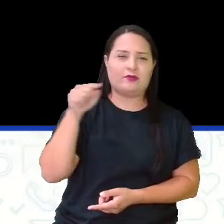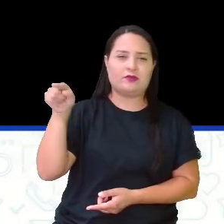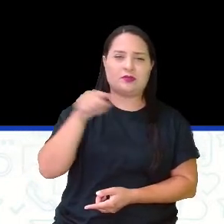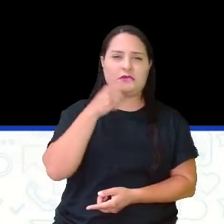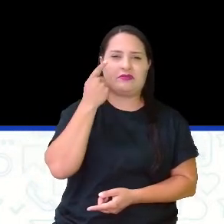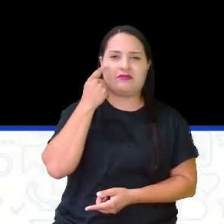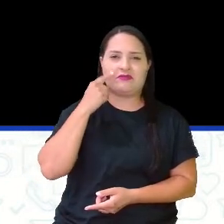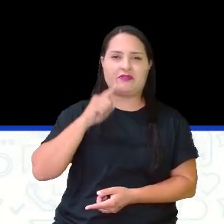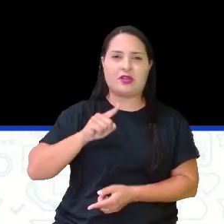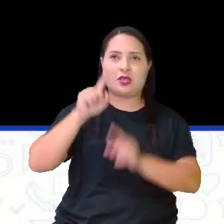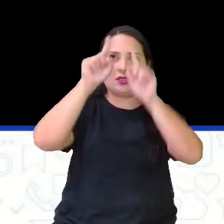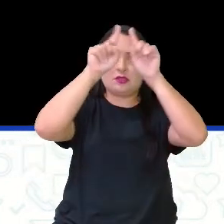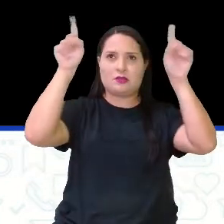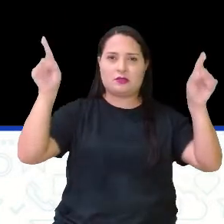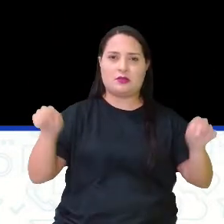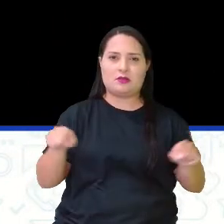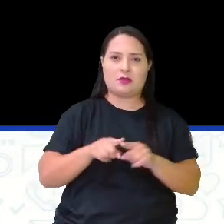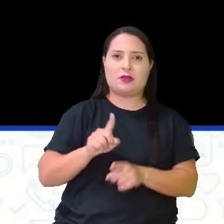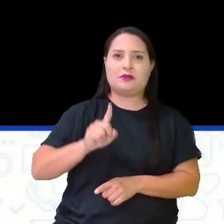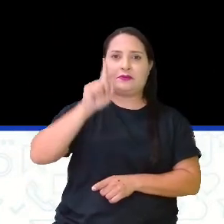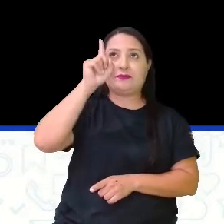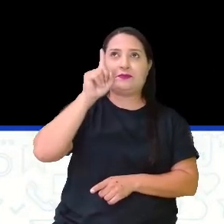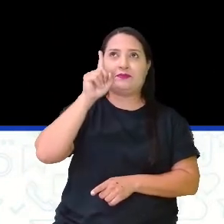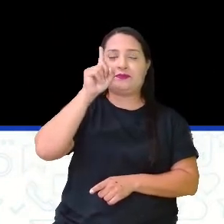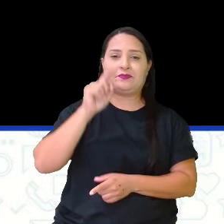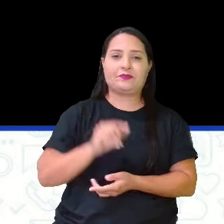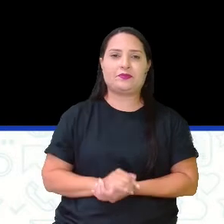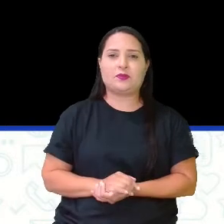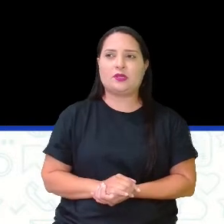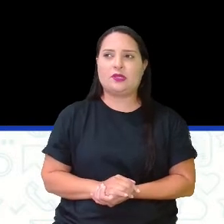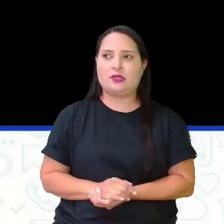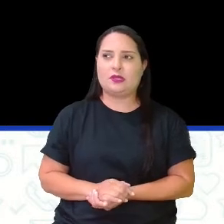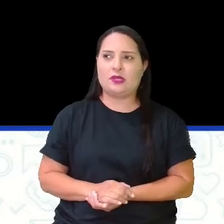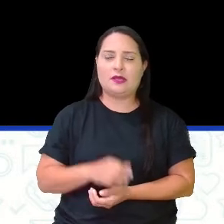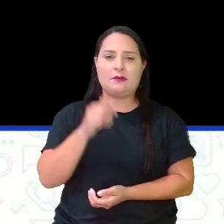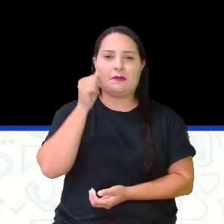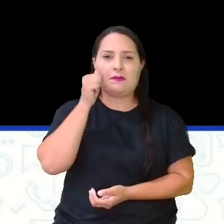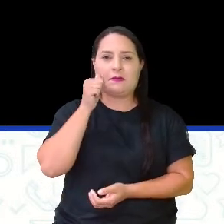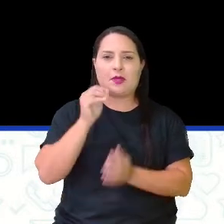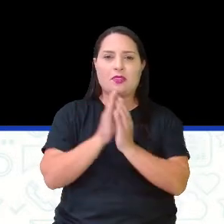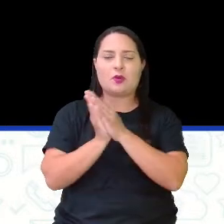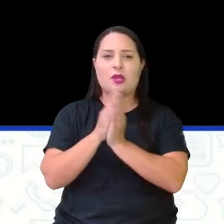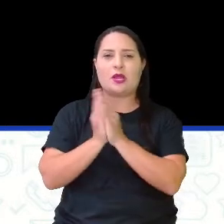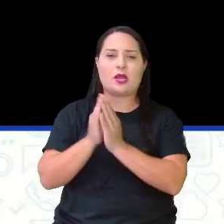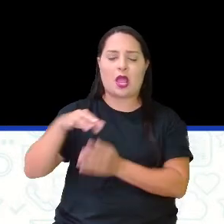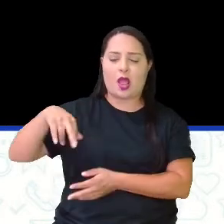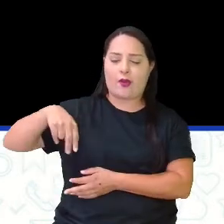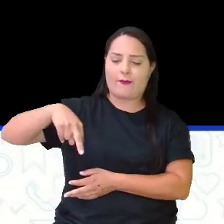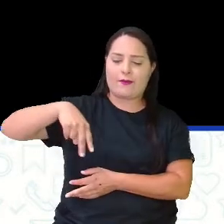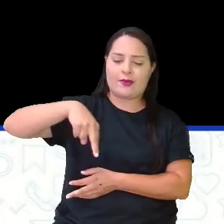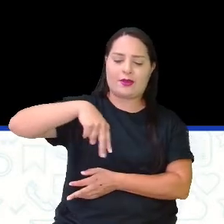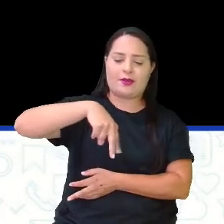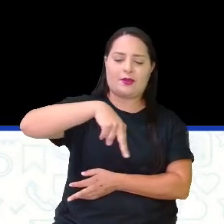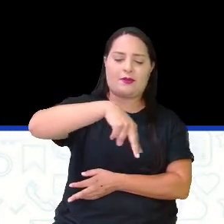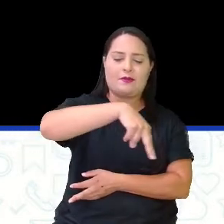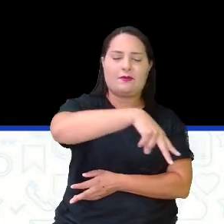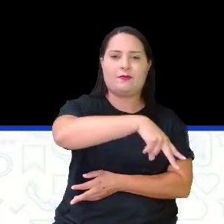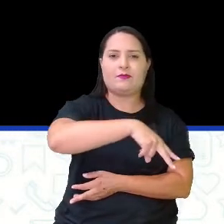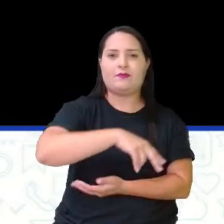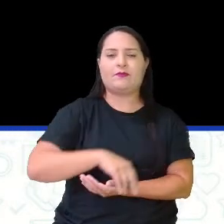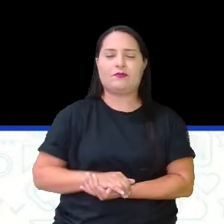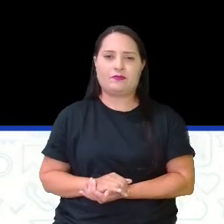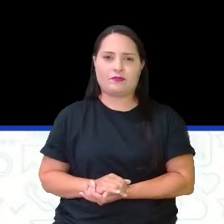uma imagem na tela, que é uma bonequinha que está caminhando, né? Aí na nossa tela. Então, quando a